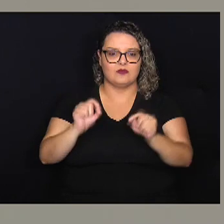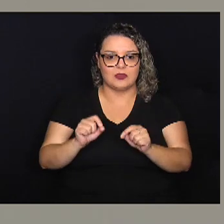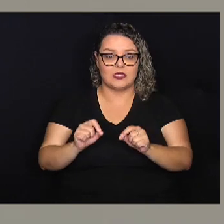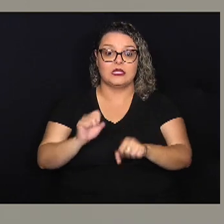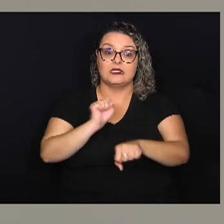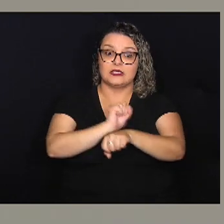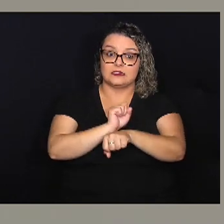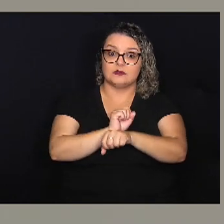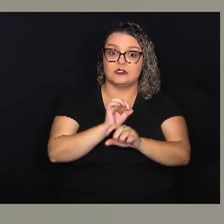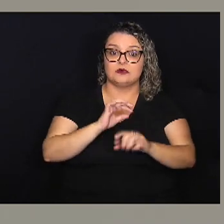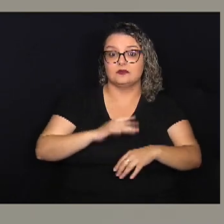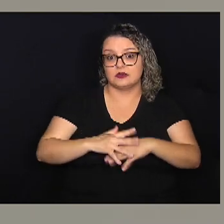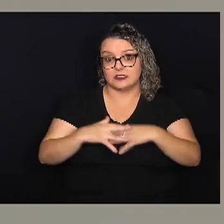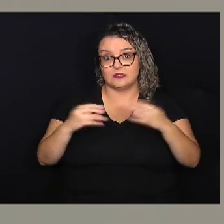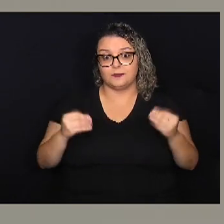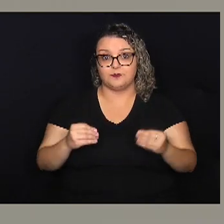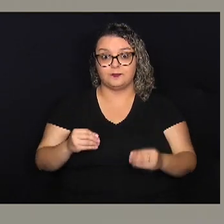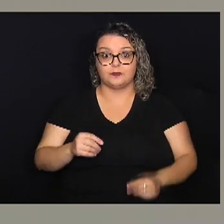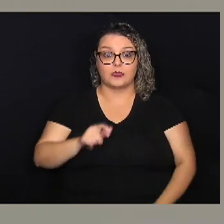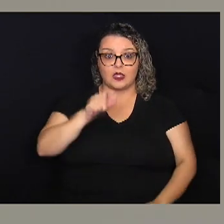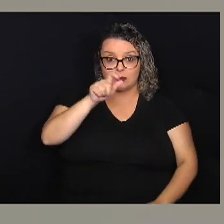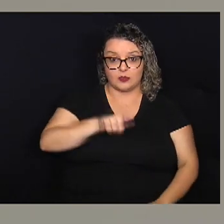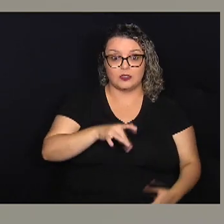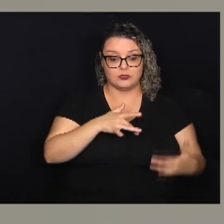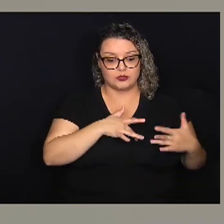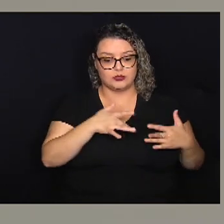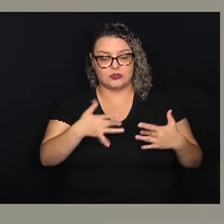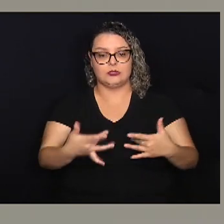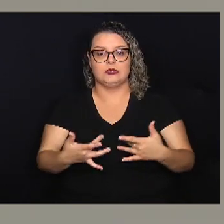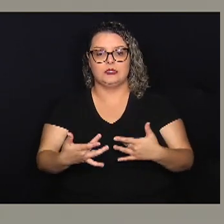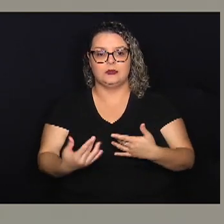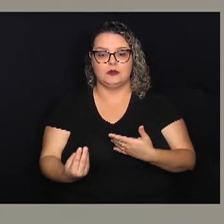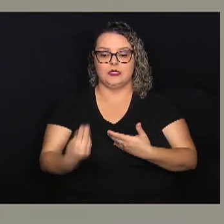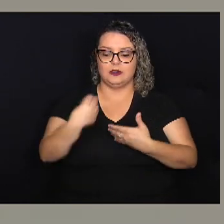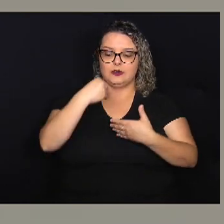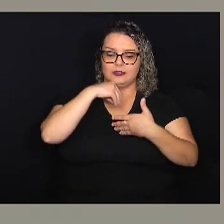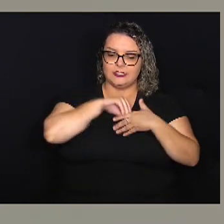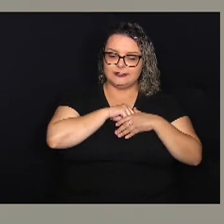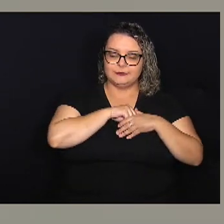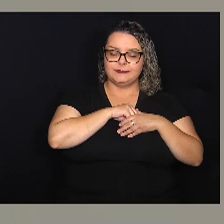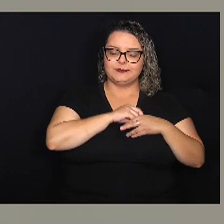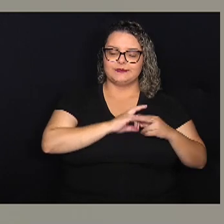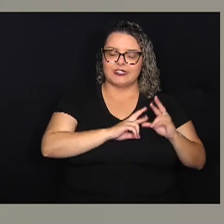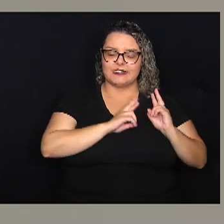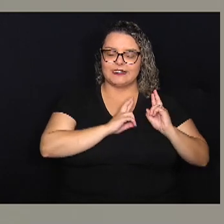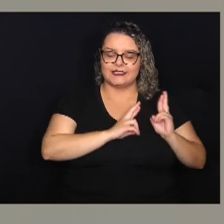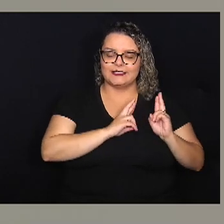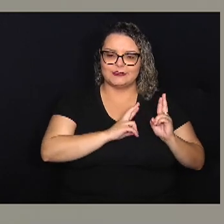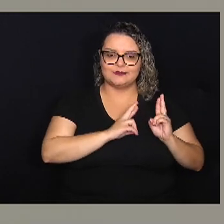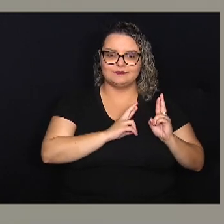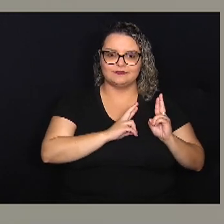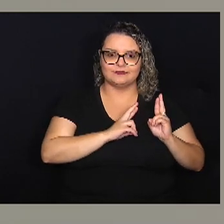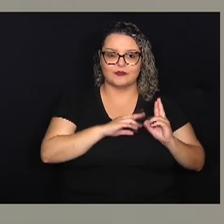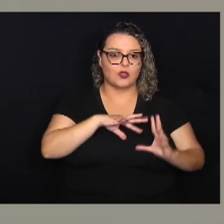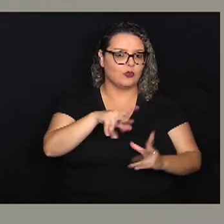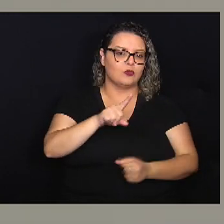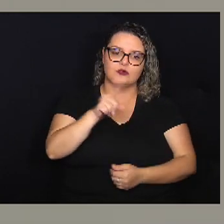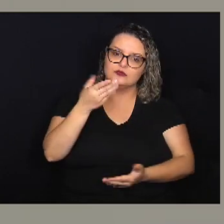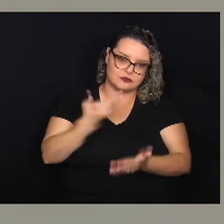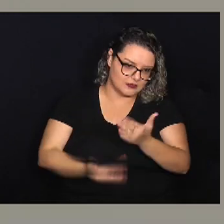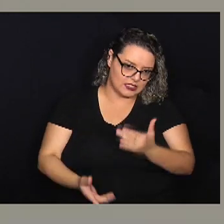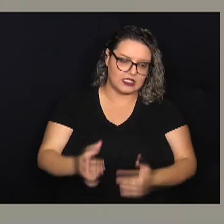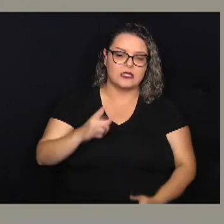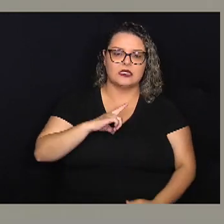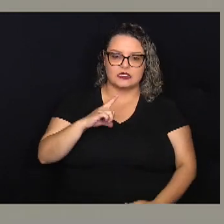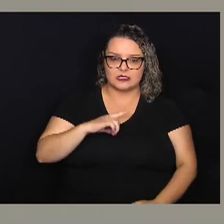da cura. O doador, ele plantou uma semente de esperança no meu coração. Ele mostrou que o mundo não está perdido e que existe amor